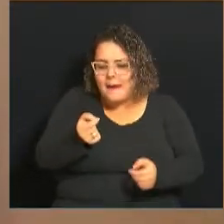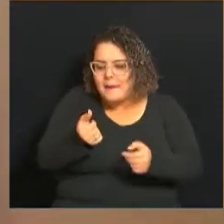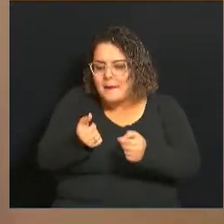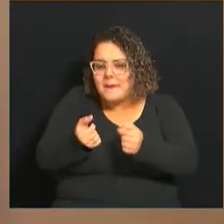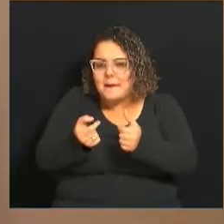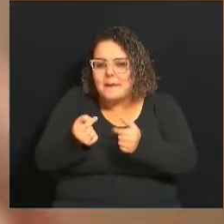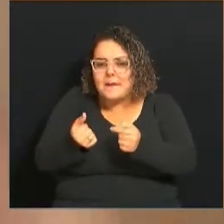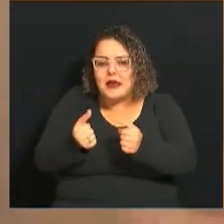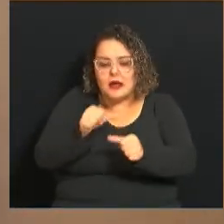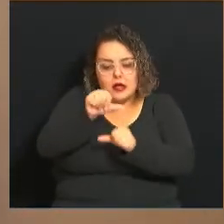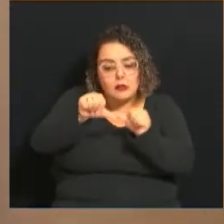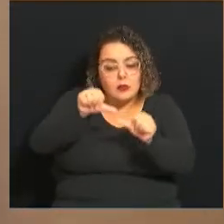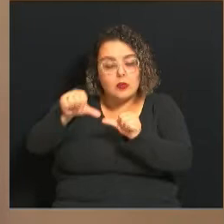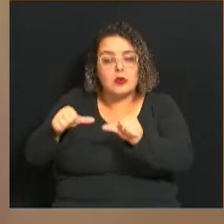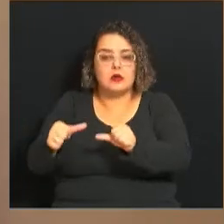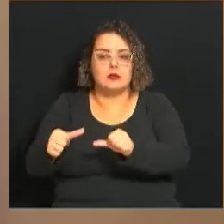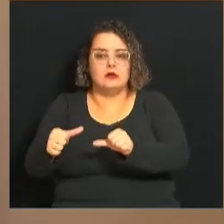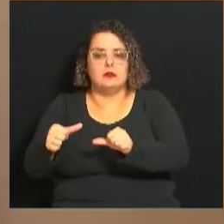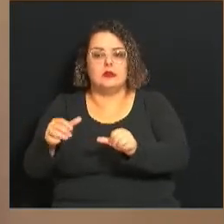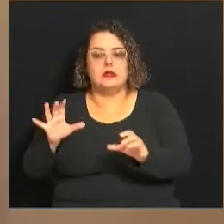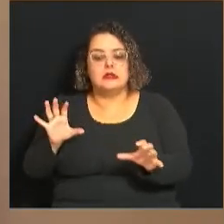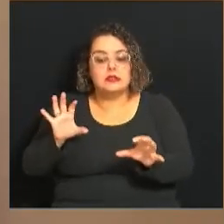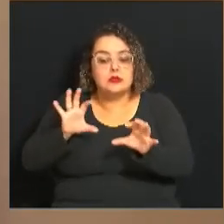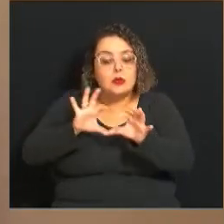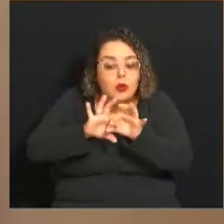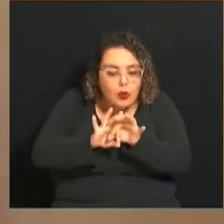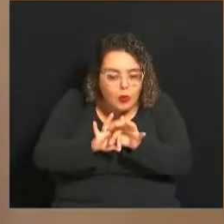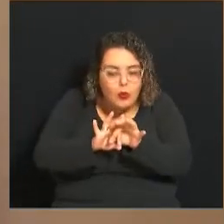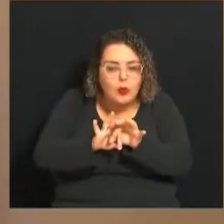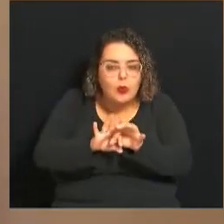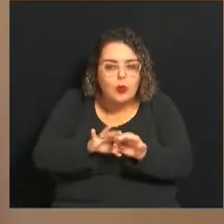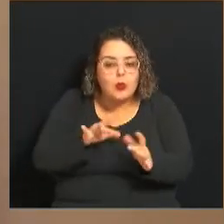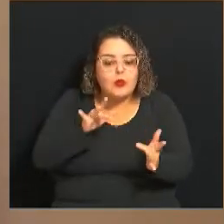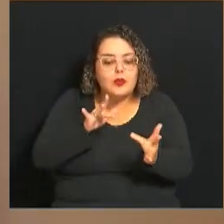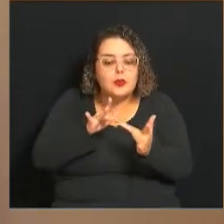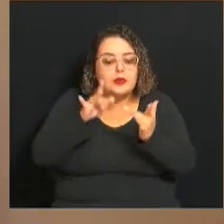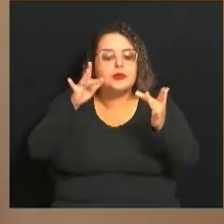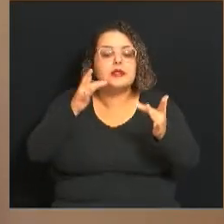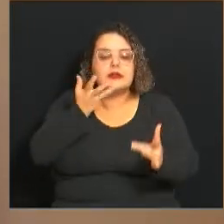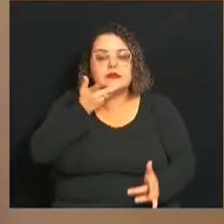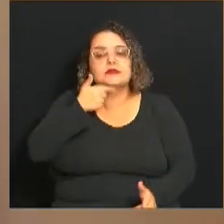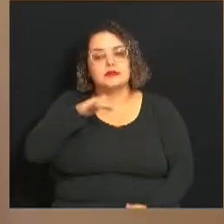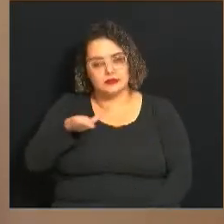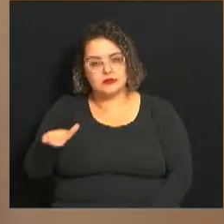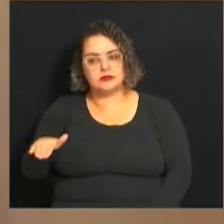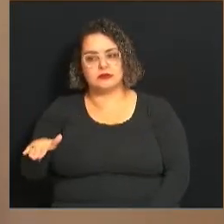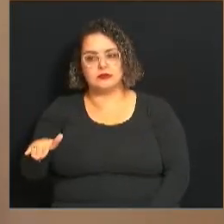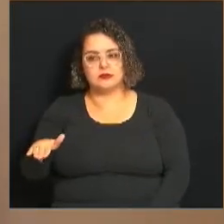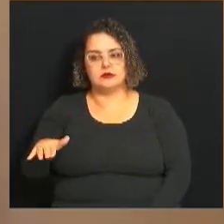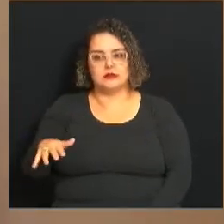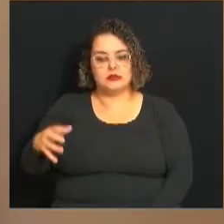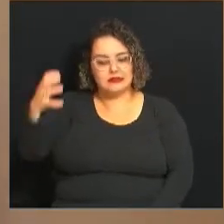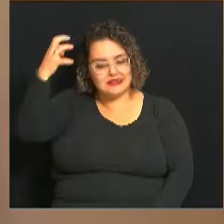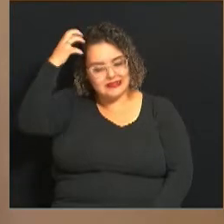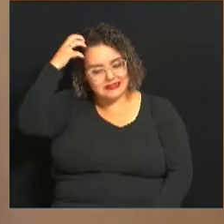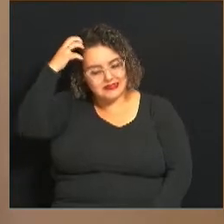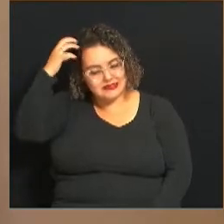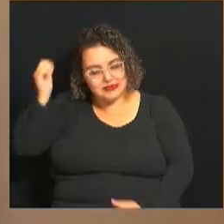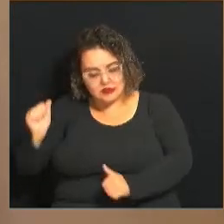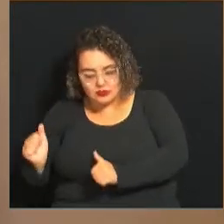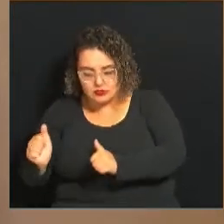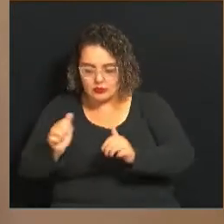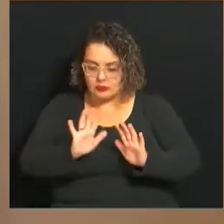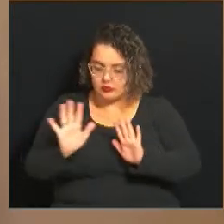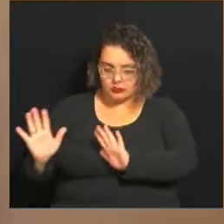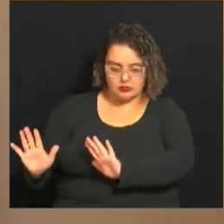pode fazer para se conectar a essa criança, e para isso sair do lugar da culpa e ir para um lugar de uma ação